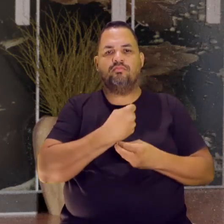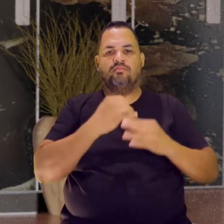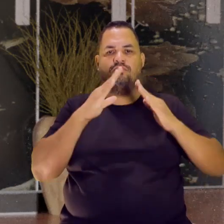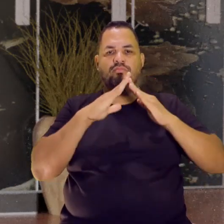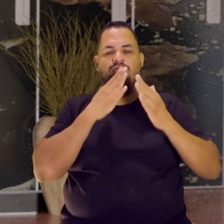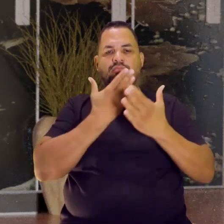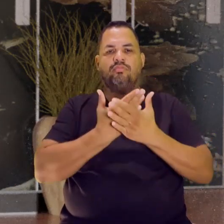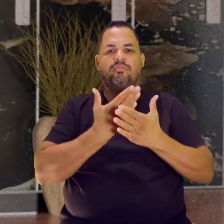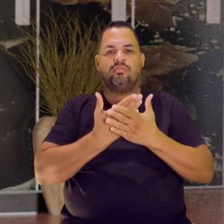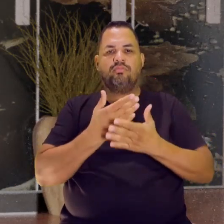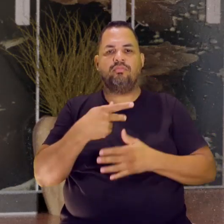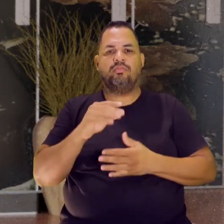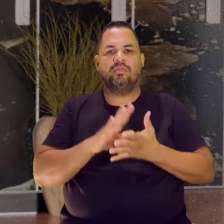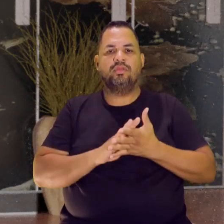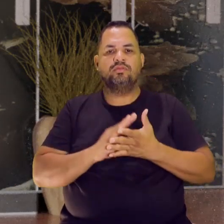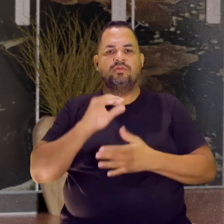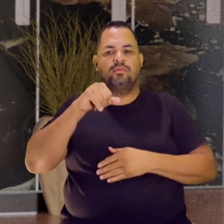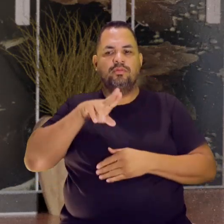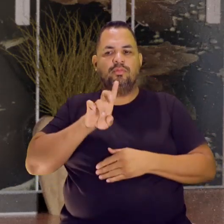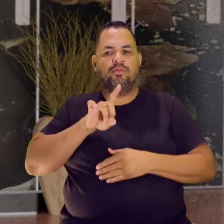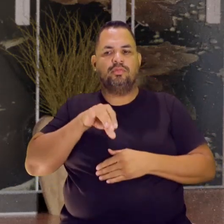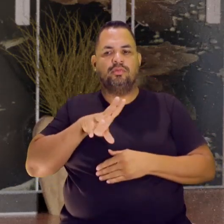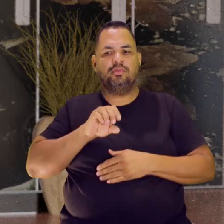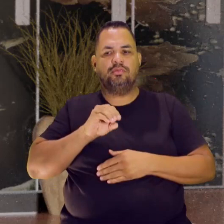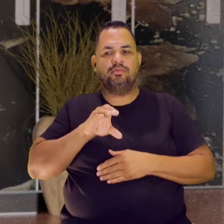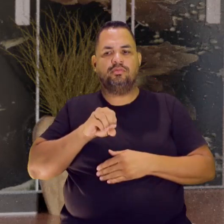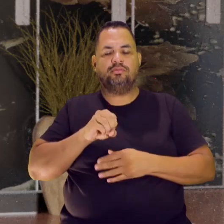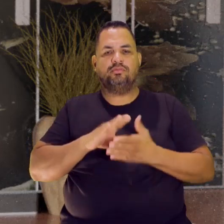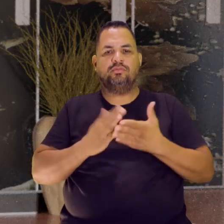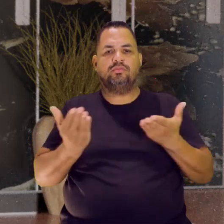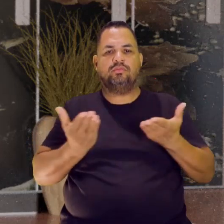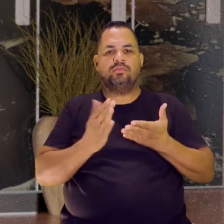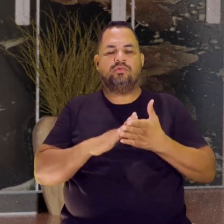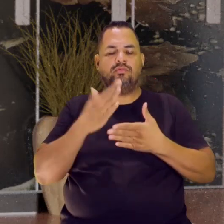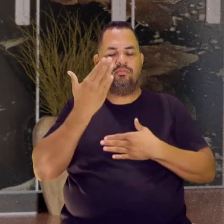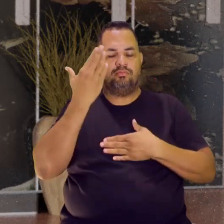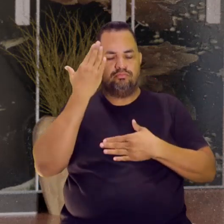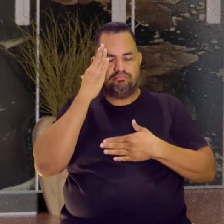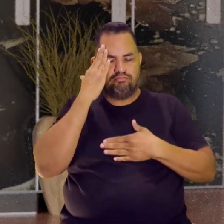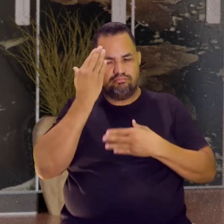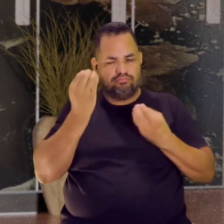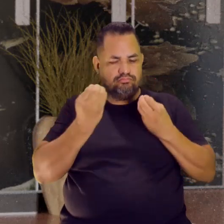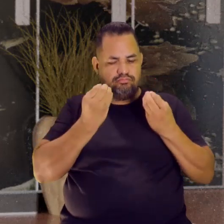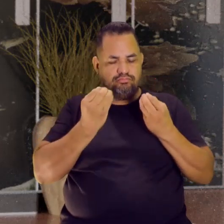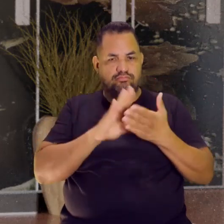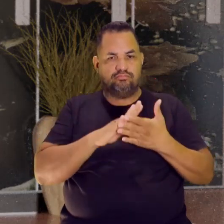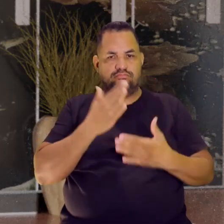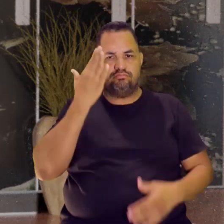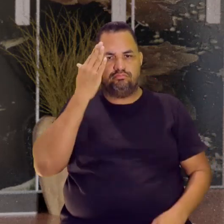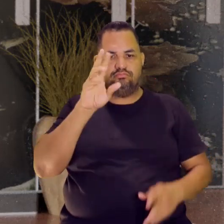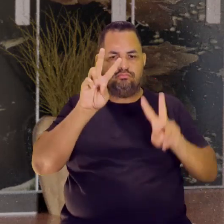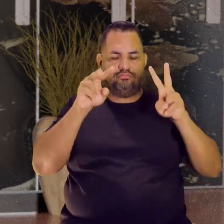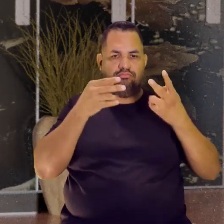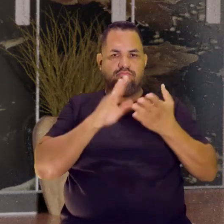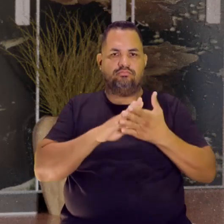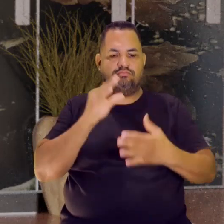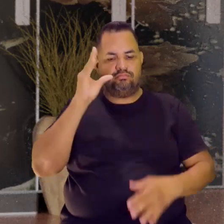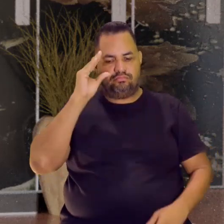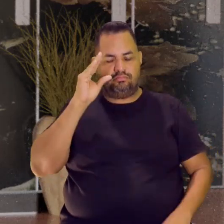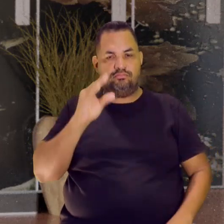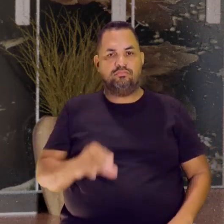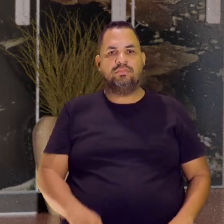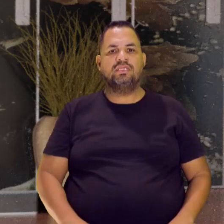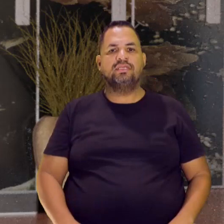acadêmica e sobre o modernismo, né? Que vamos começar a entender um pouco mais desse assunto tão